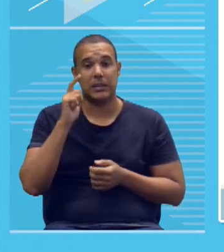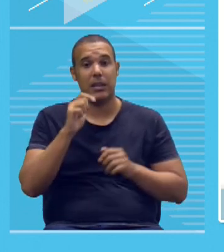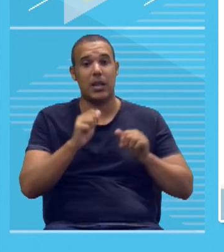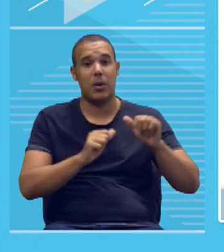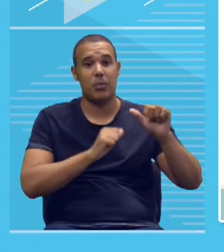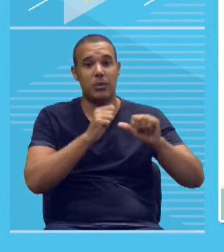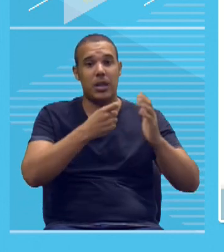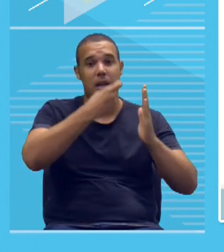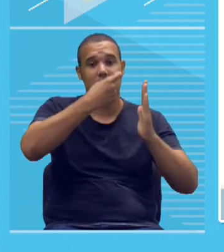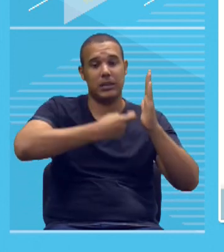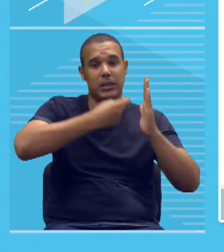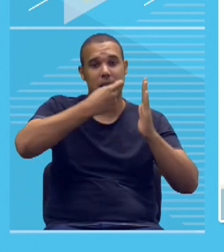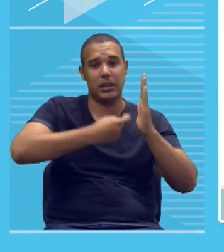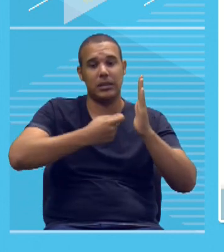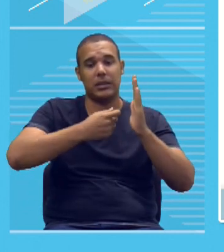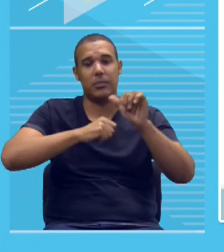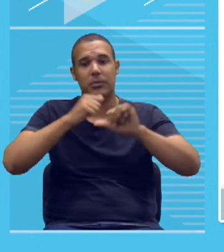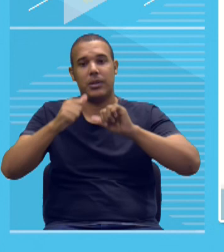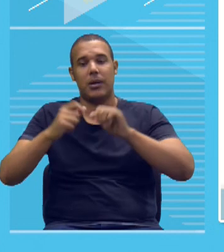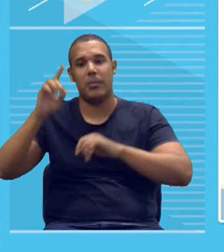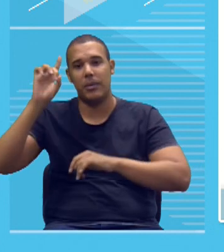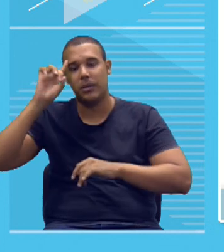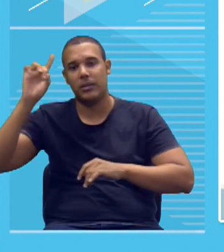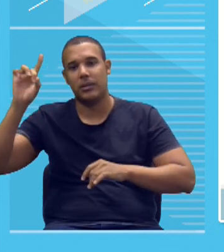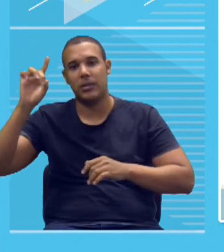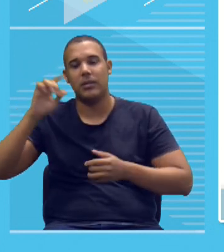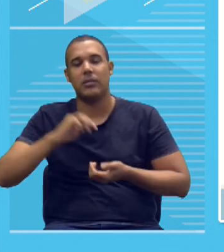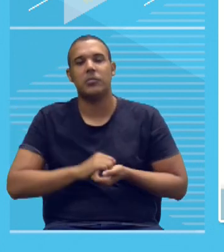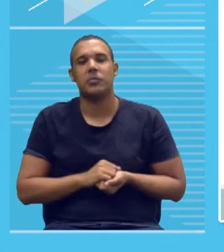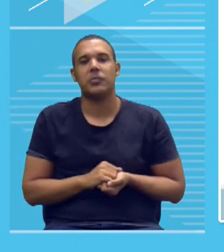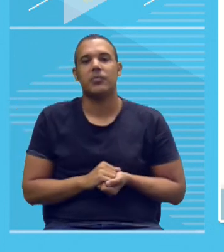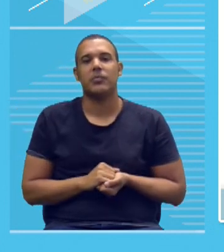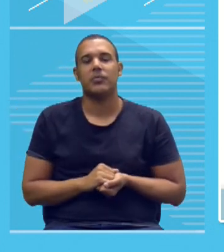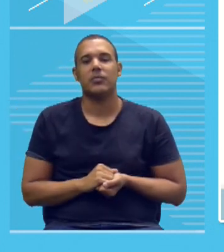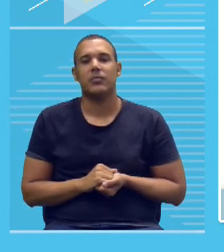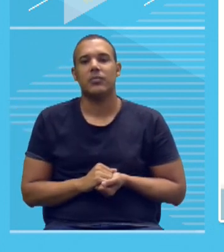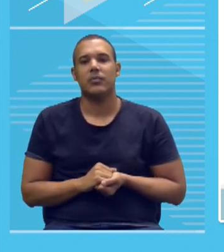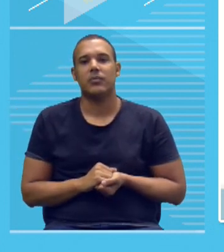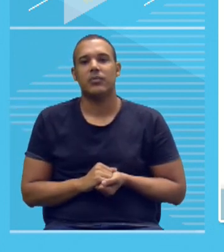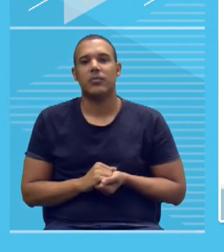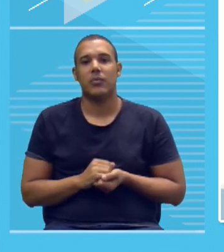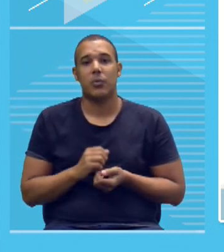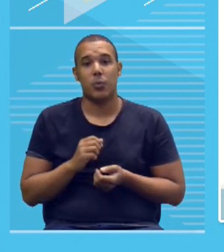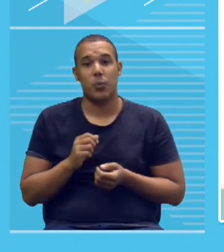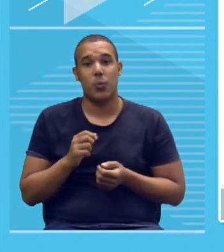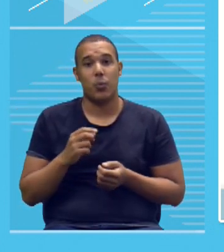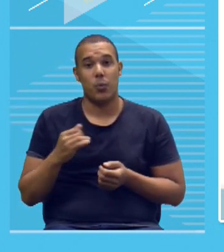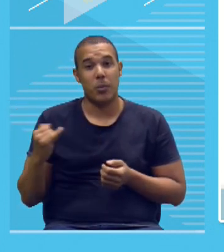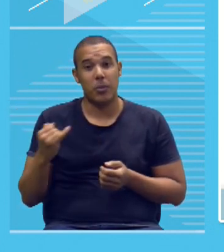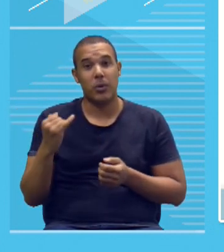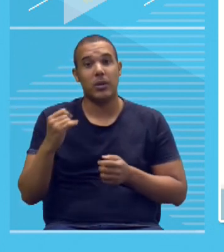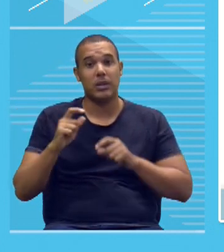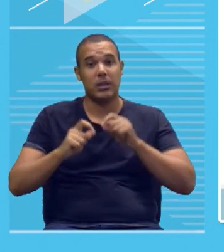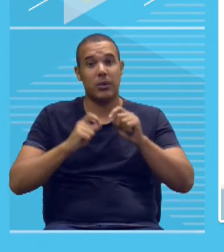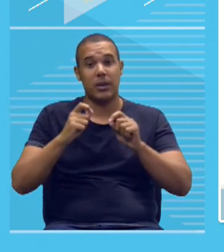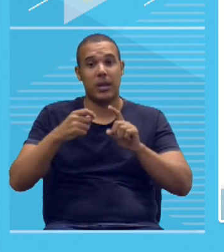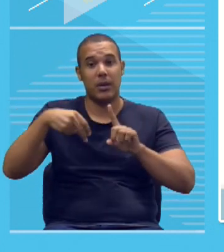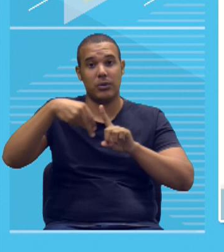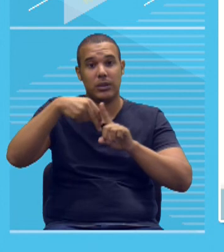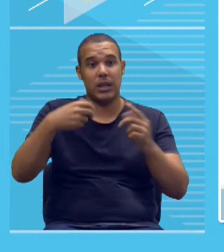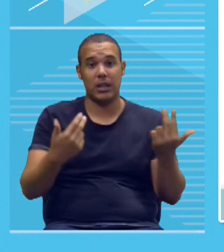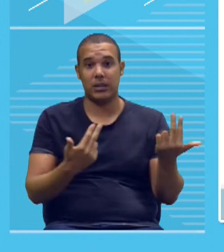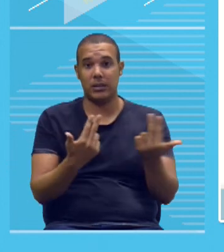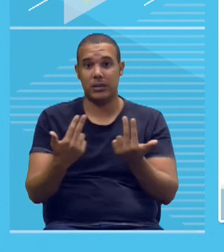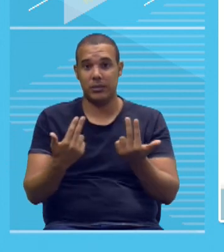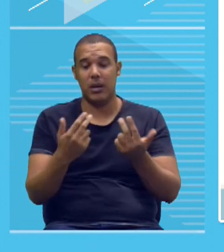Professor a minha taxa para dia professor que o que importa eles estarem na mesma unidade isso é o mais importante agora